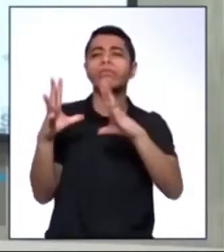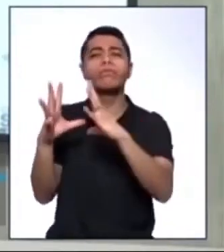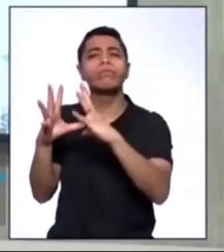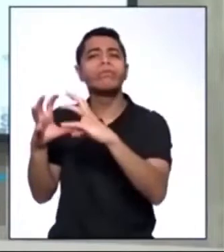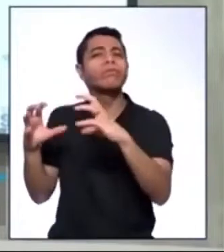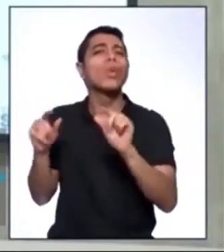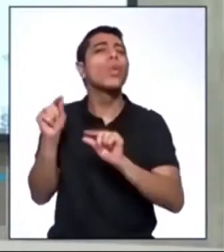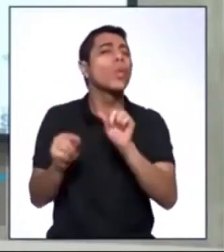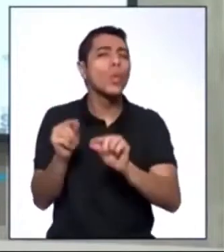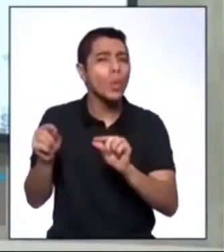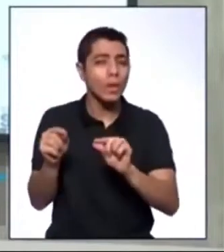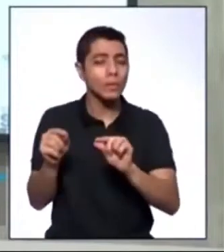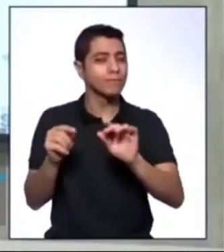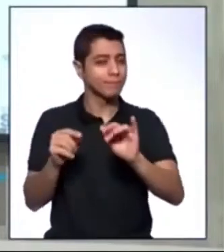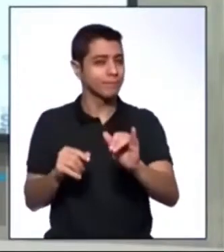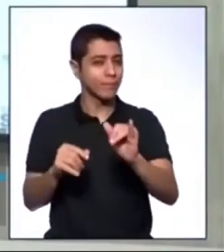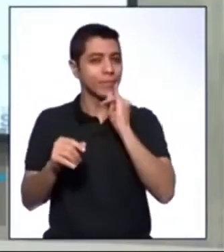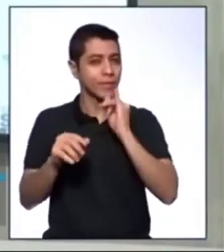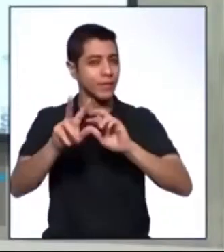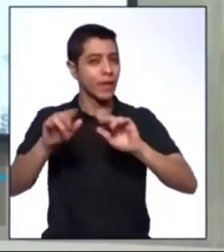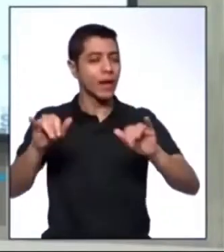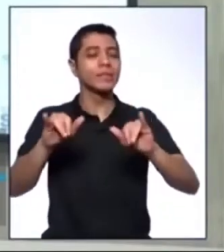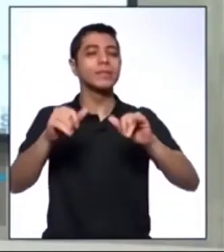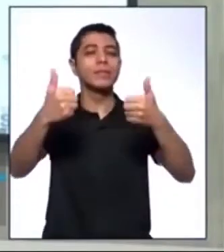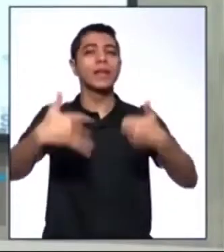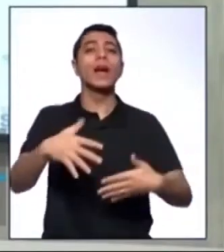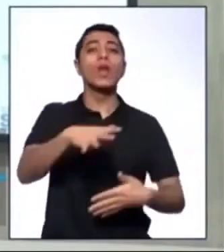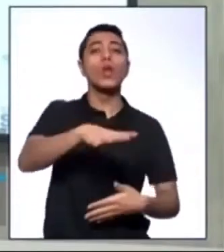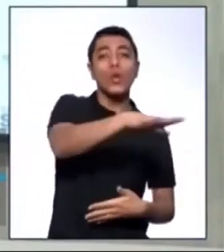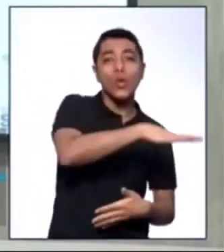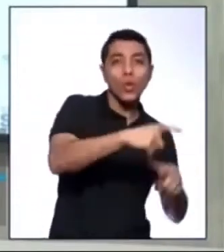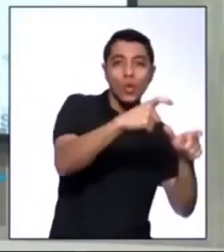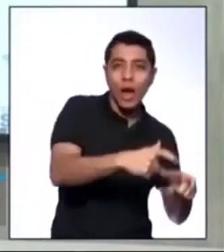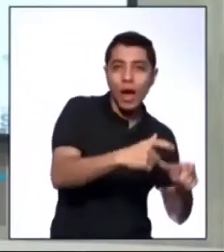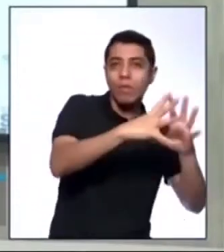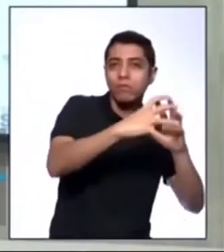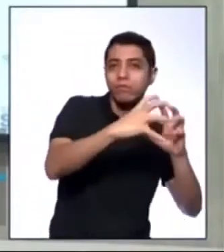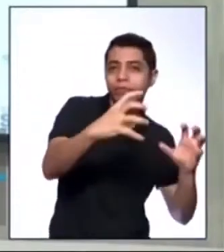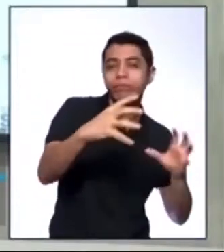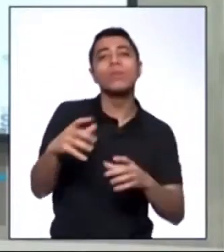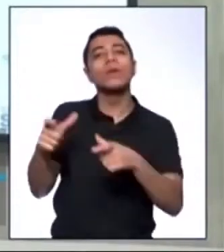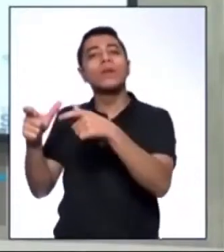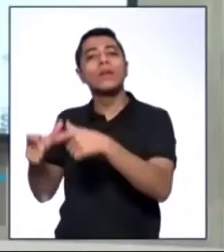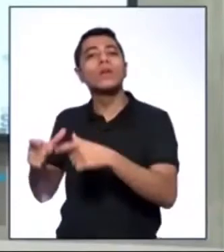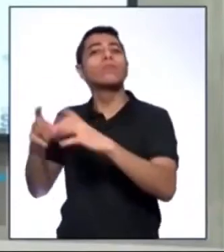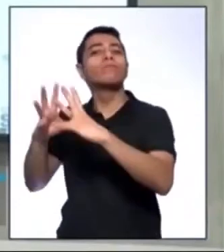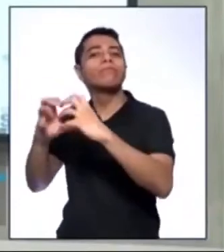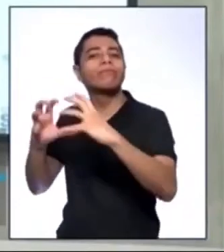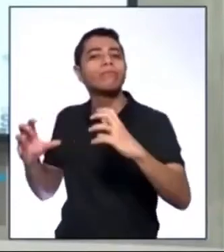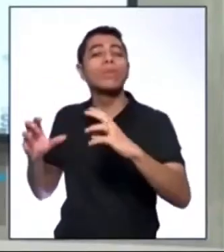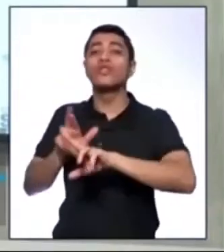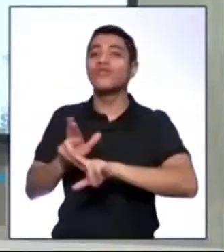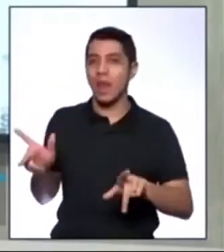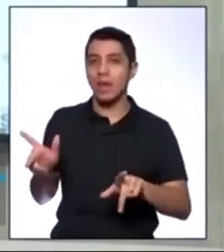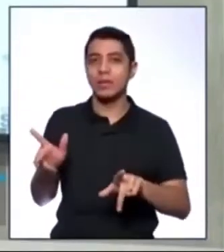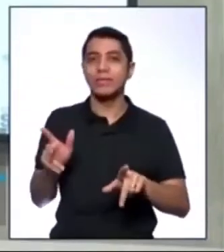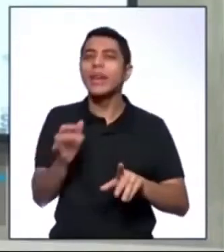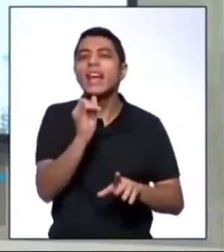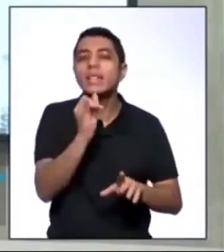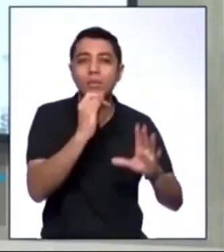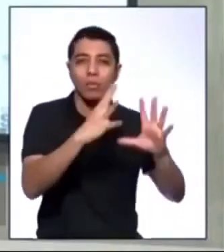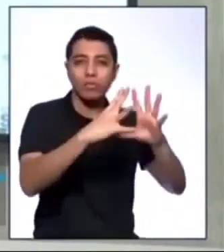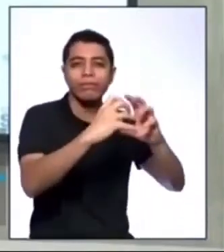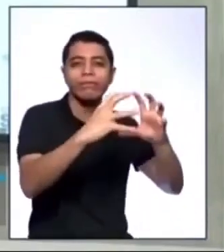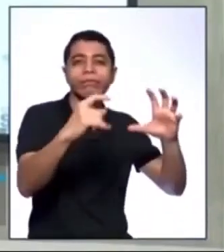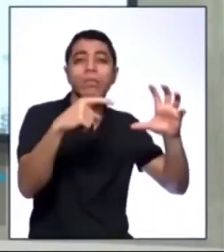Então, nesse caso, galera, uma chuva frontal, ela se forma pelo encontro de massa fria com uma massa quente.